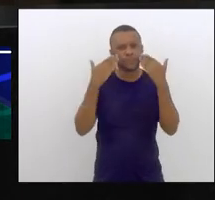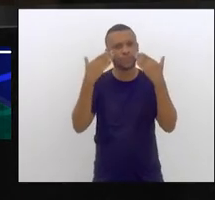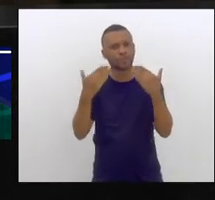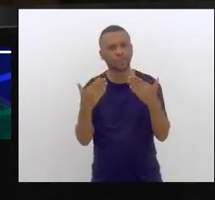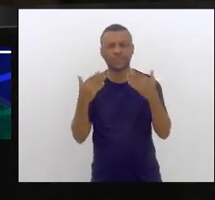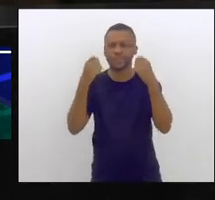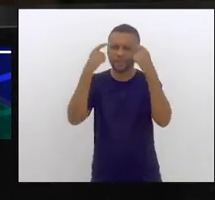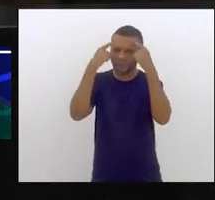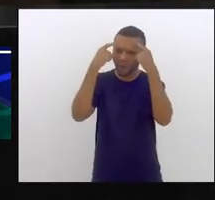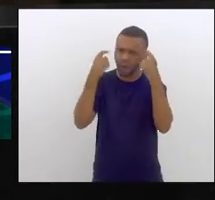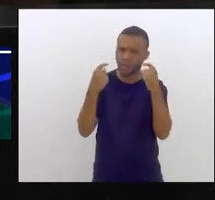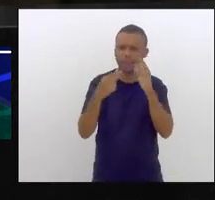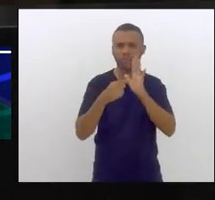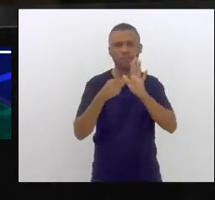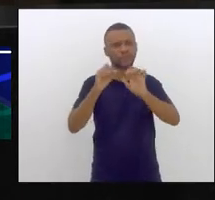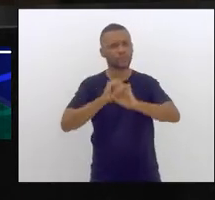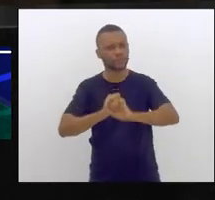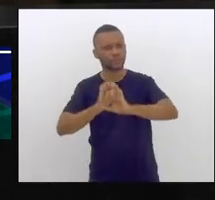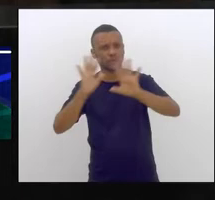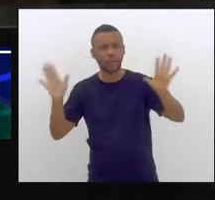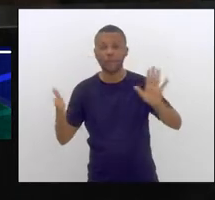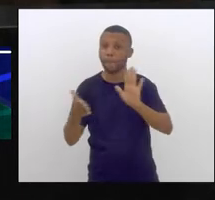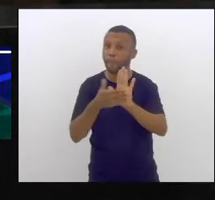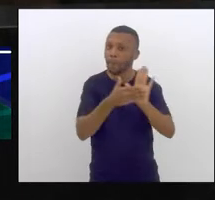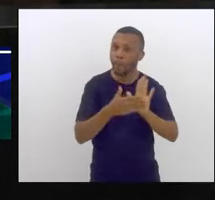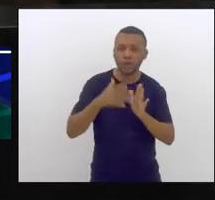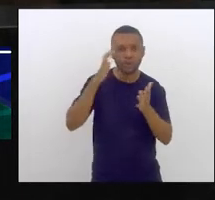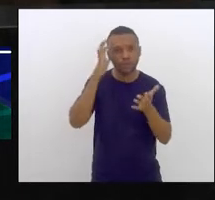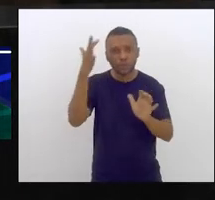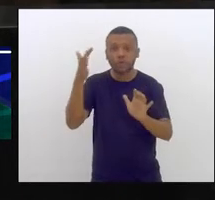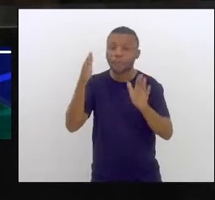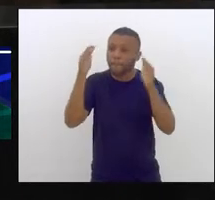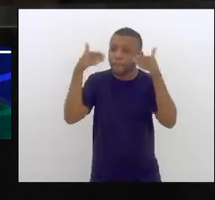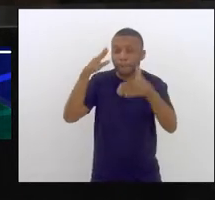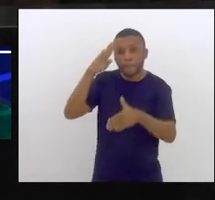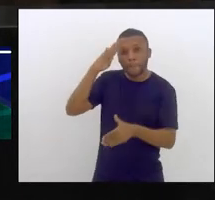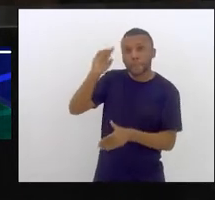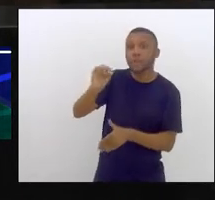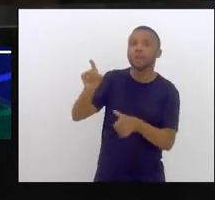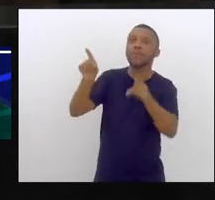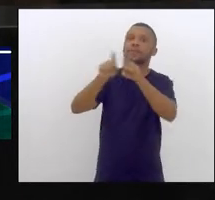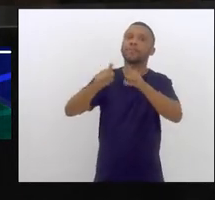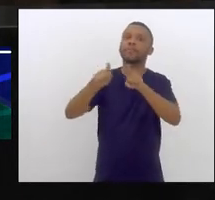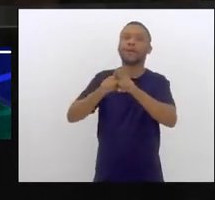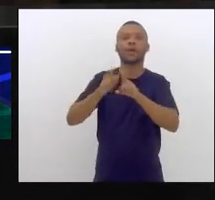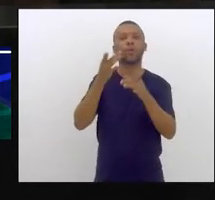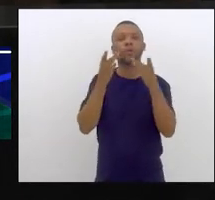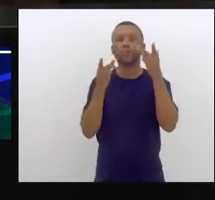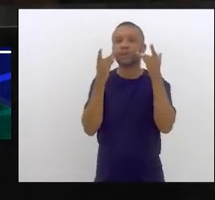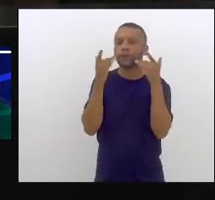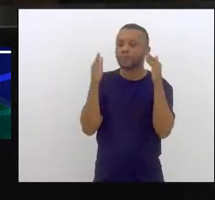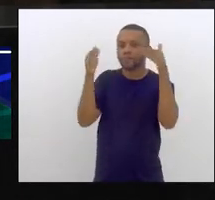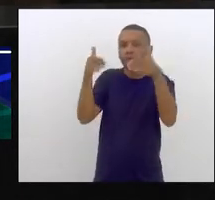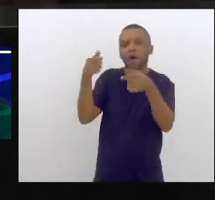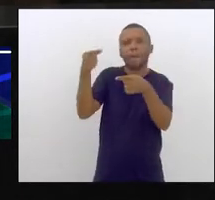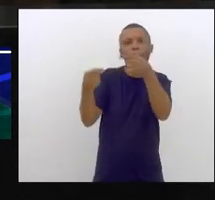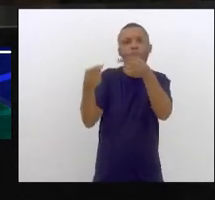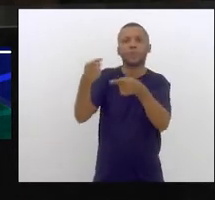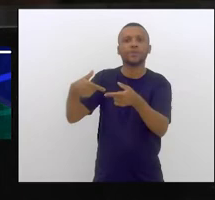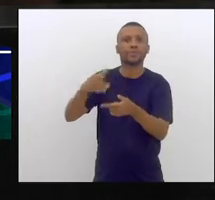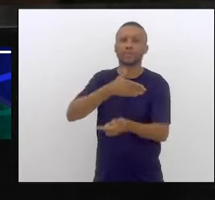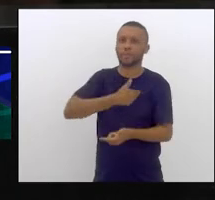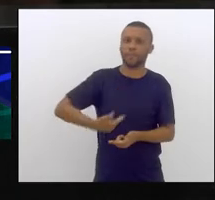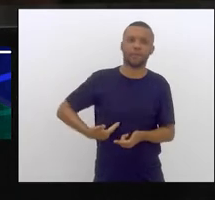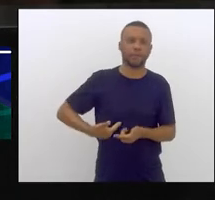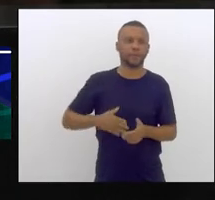essas violências e propor soluções, em especial também com o Teatro Fórum, a partir de políticas públicas.